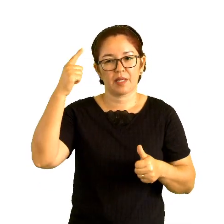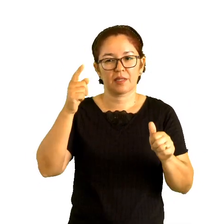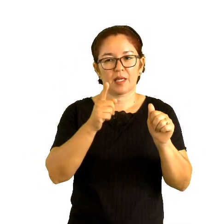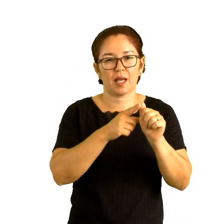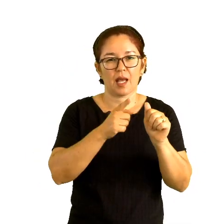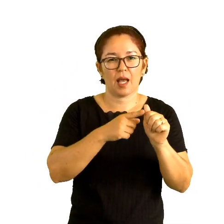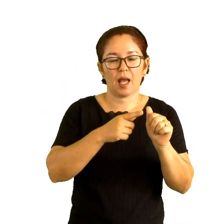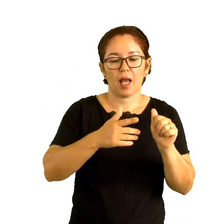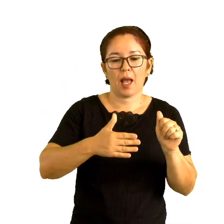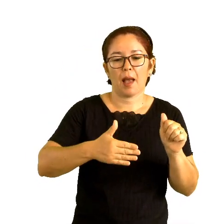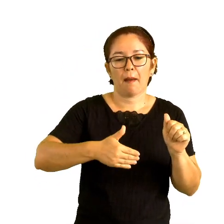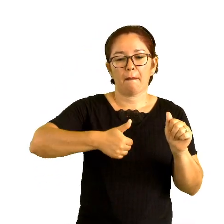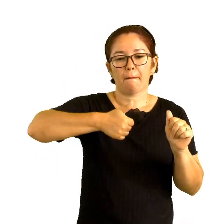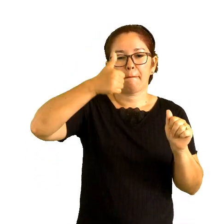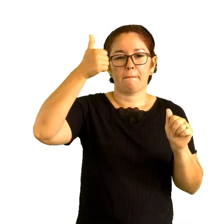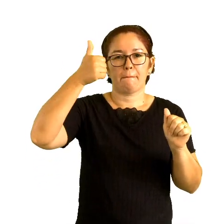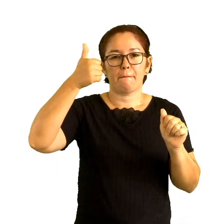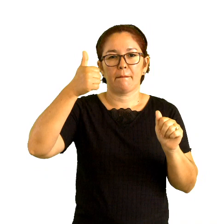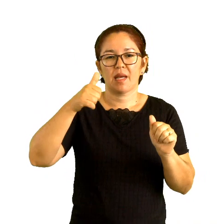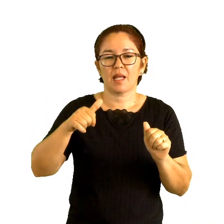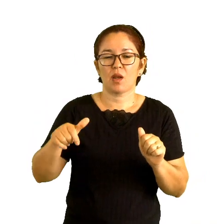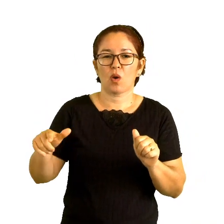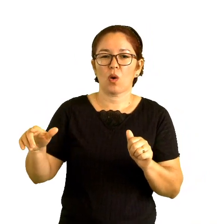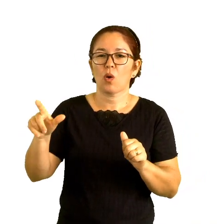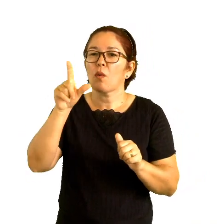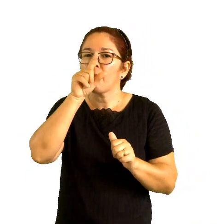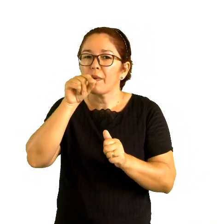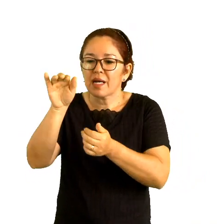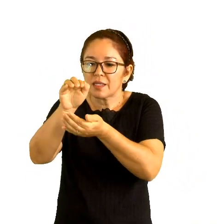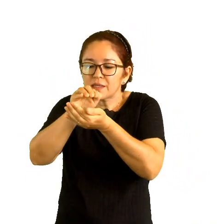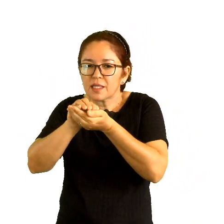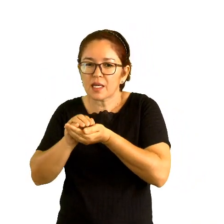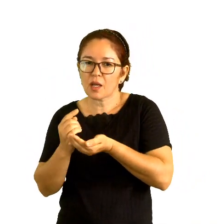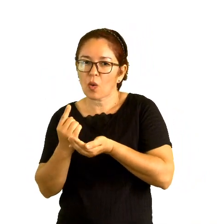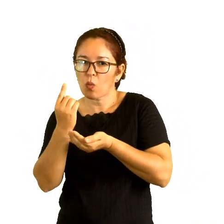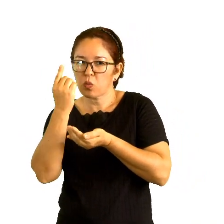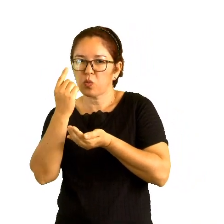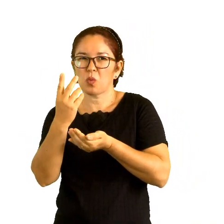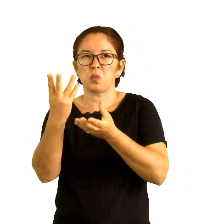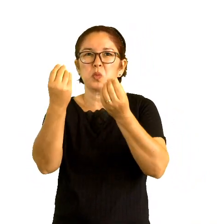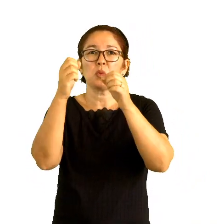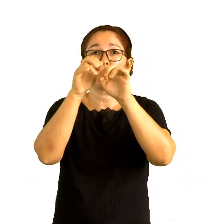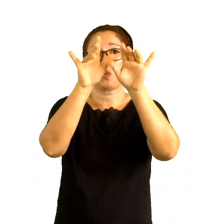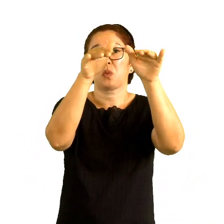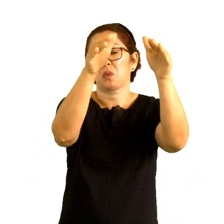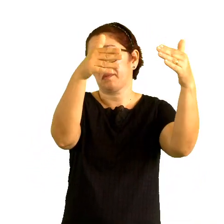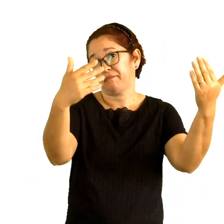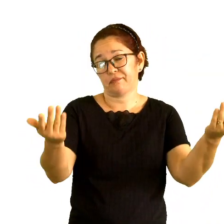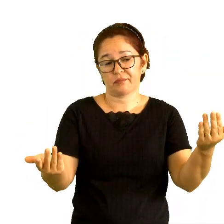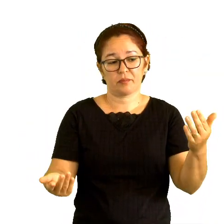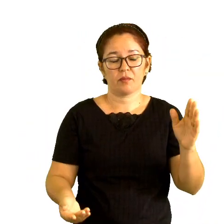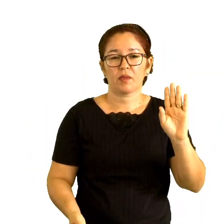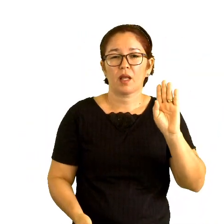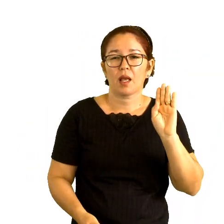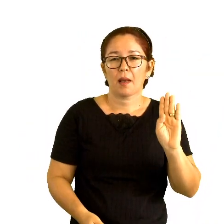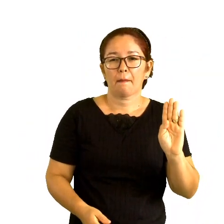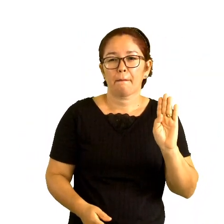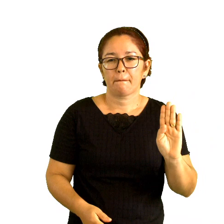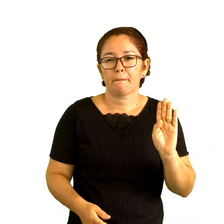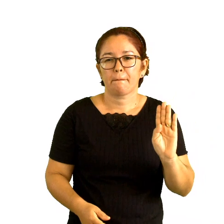Sempre existe um sapato velho para um pé doente. C. Antes só do que